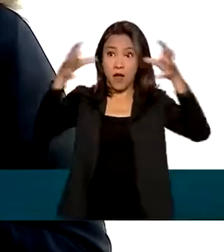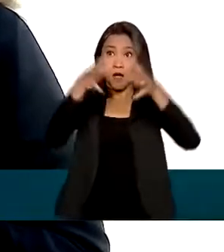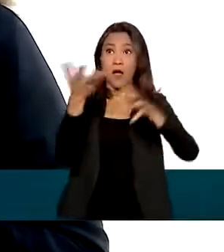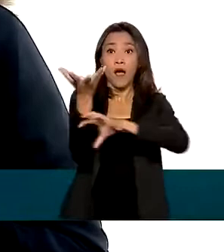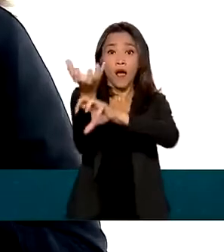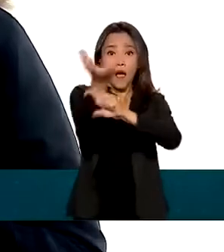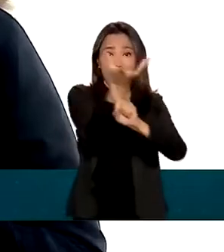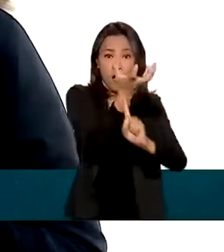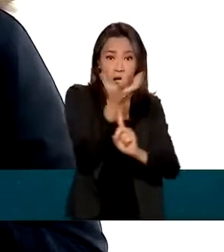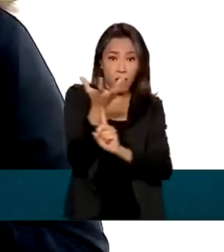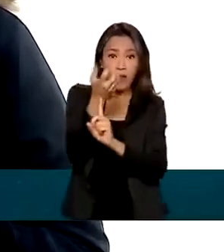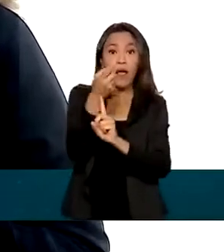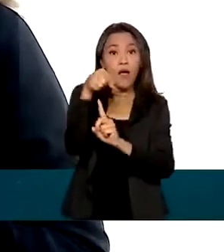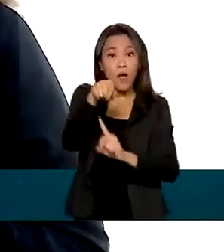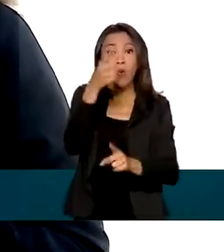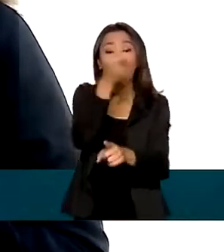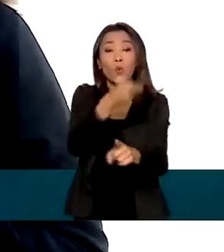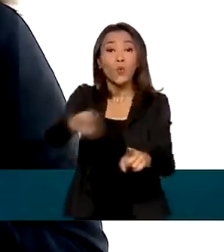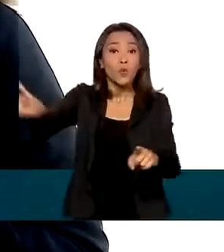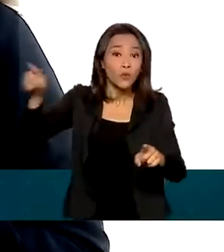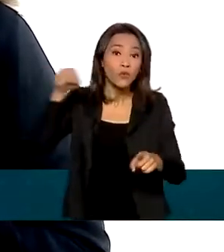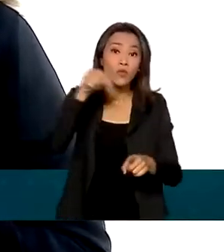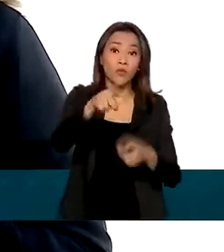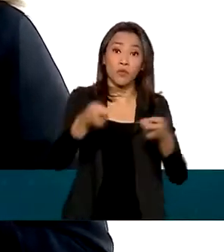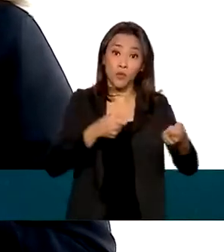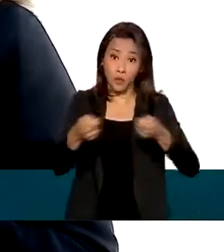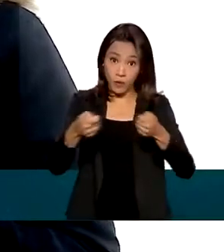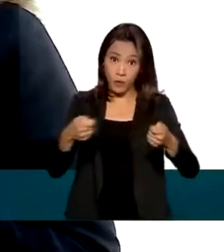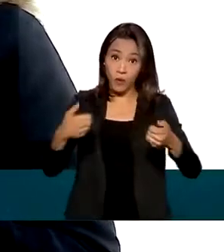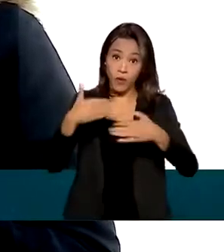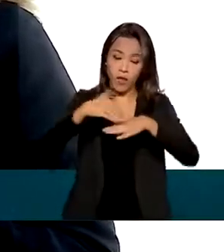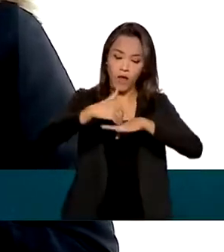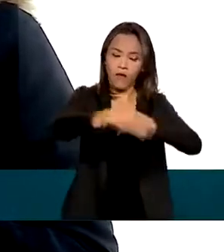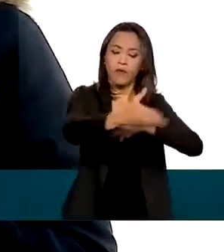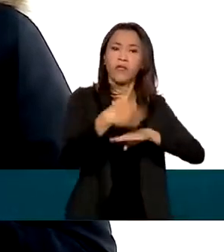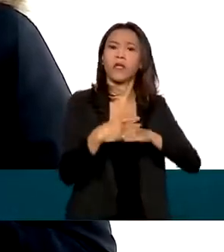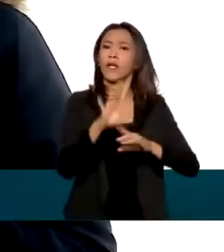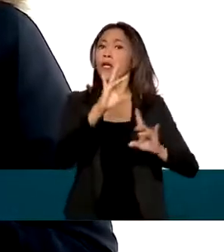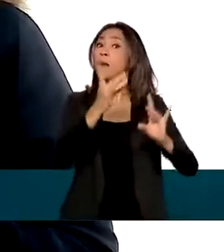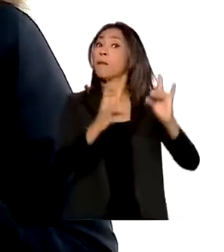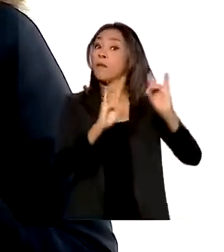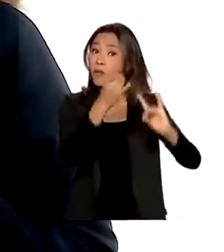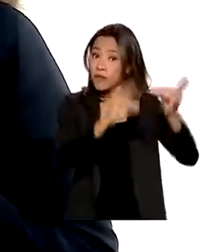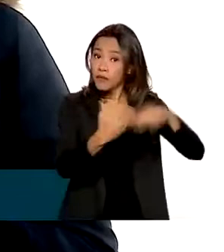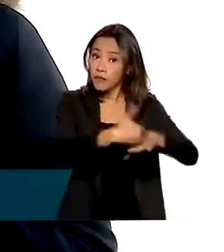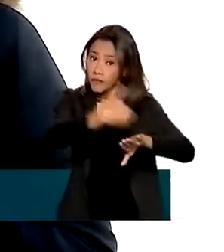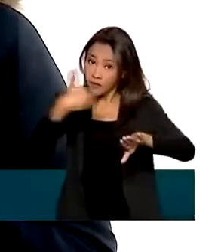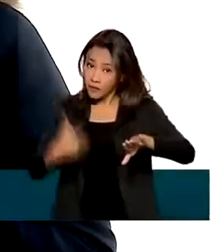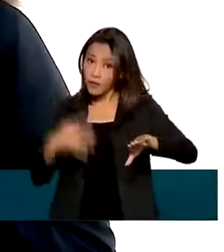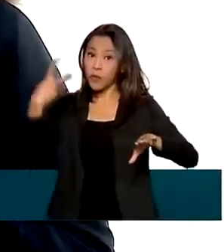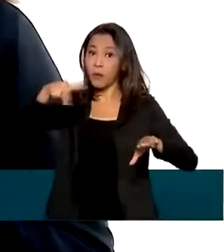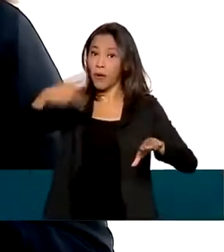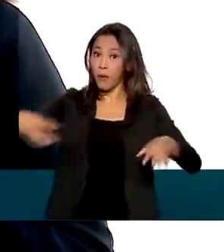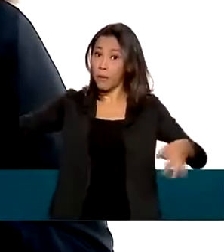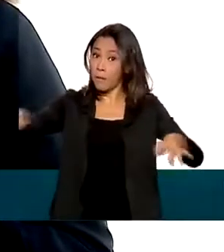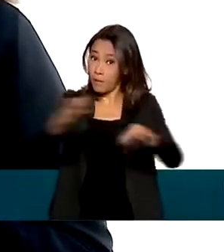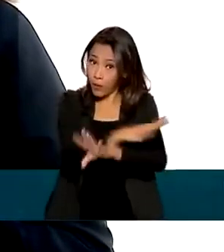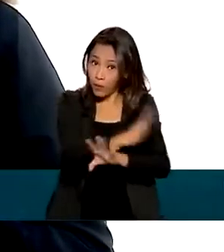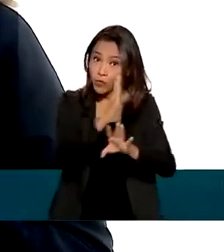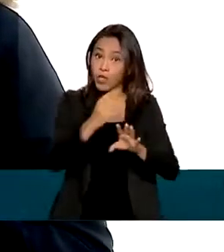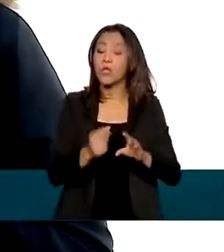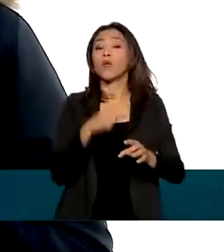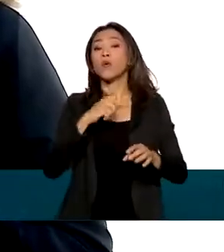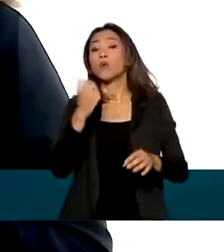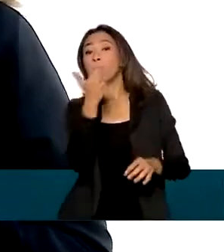foi o último do Sistema de Controle de tráfego aéreo na fronteira com a Bolívia eo Paraguai a ficar pronto os